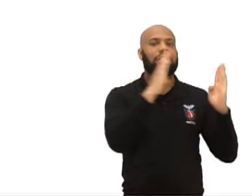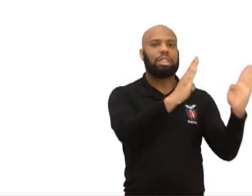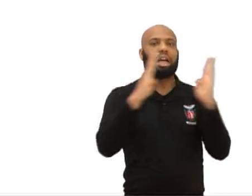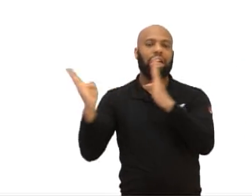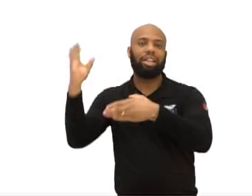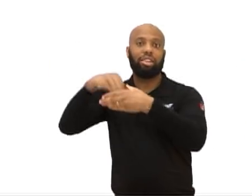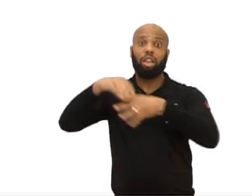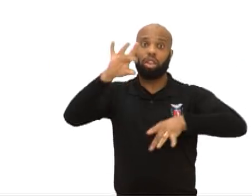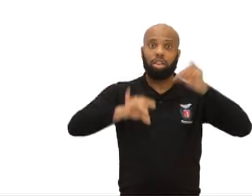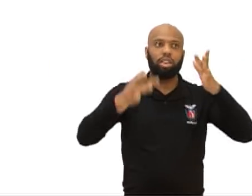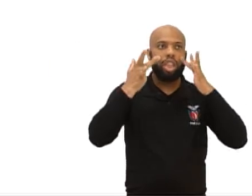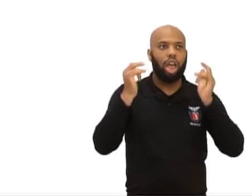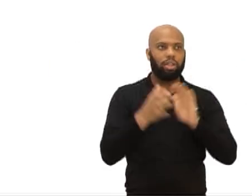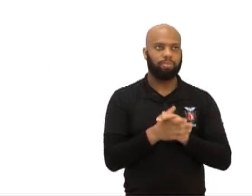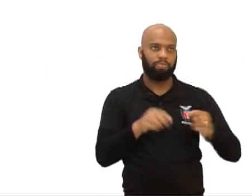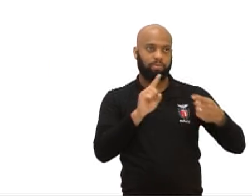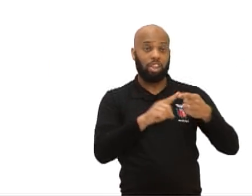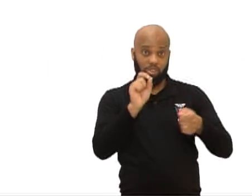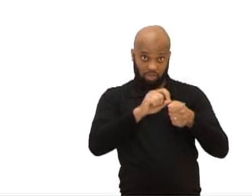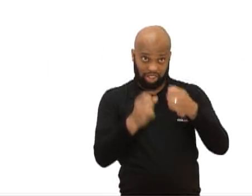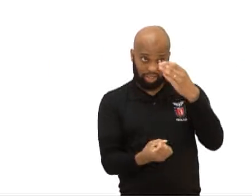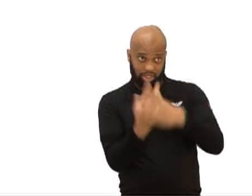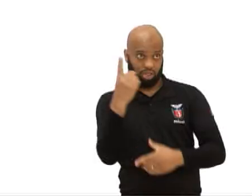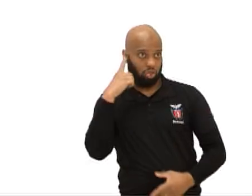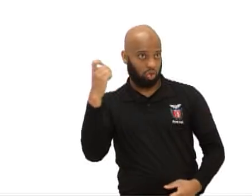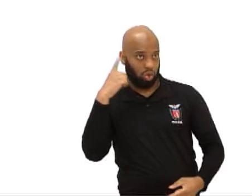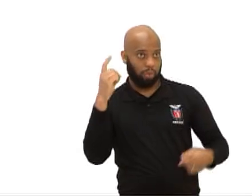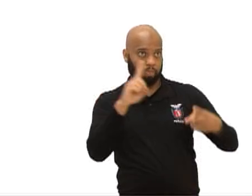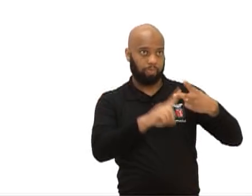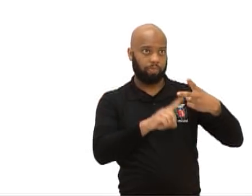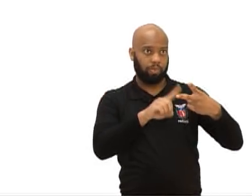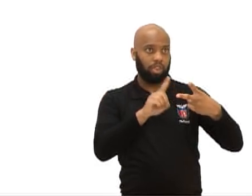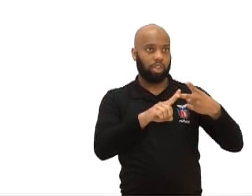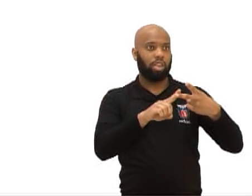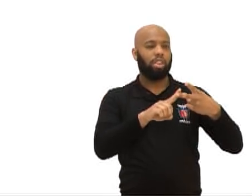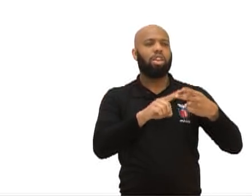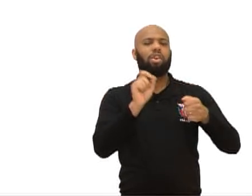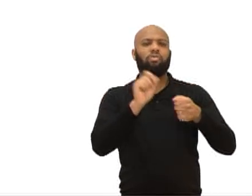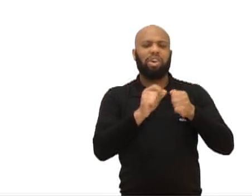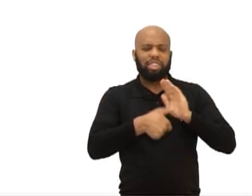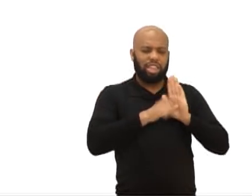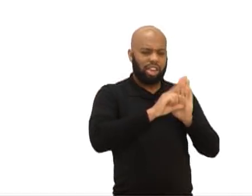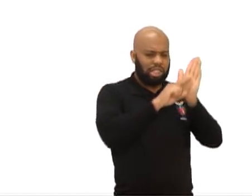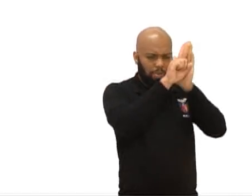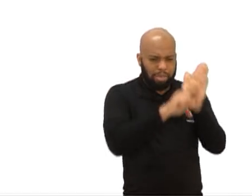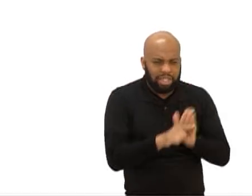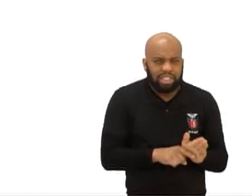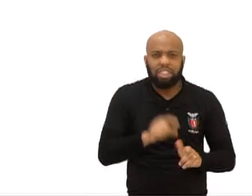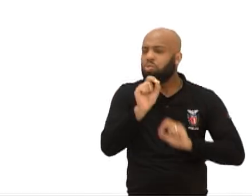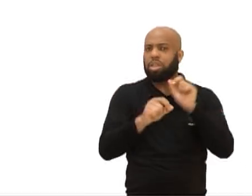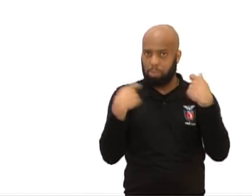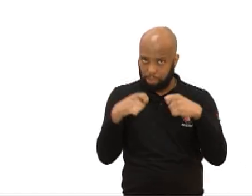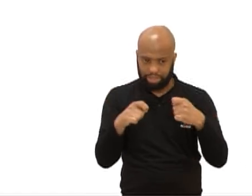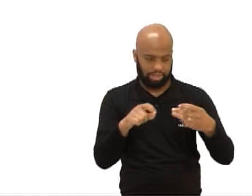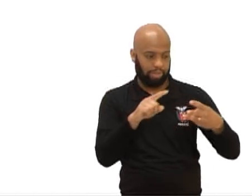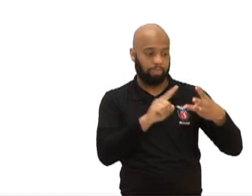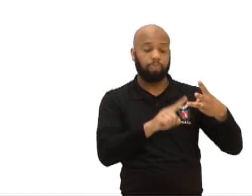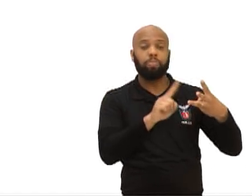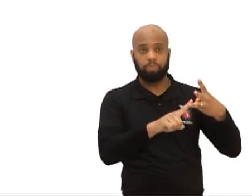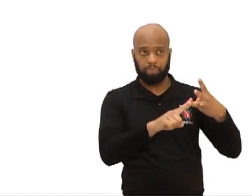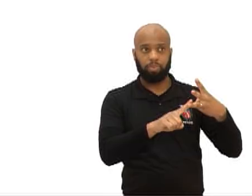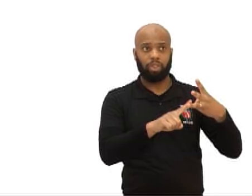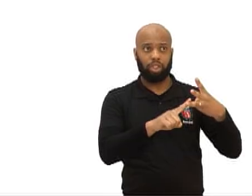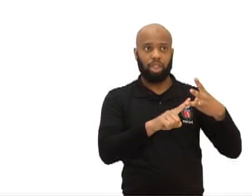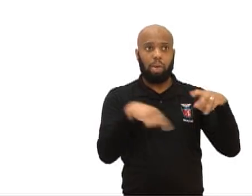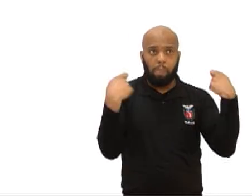sonoplastia no teatro? Produção de sons, alternativa A. Alternativa B, levantamento prévio.